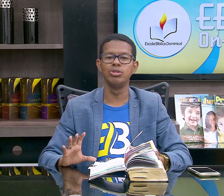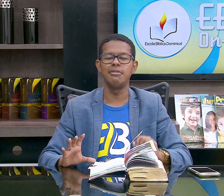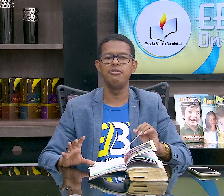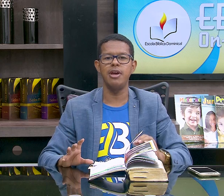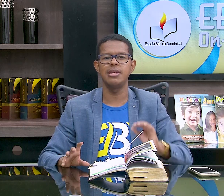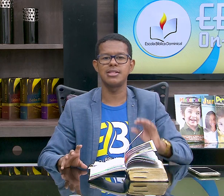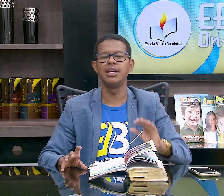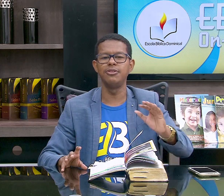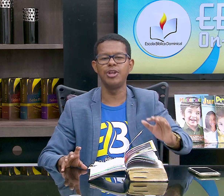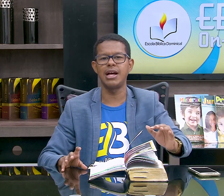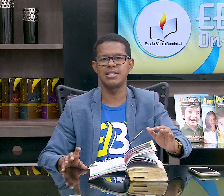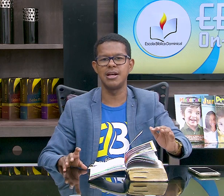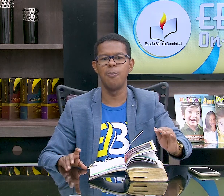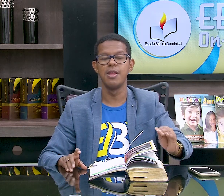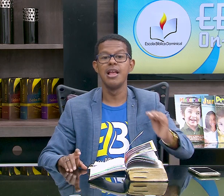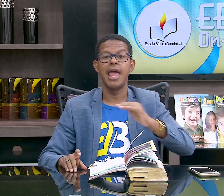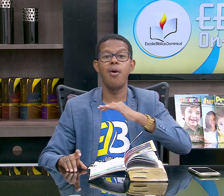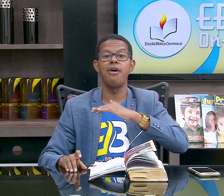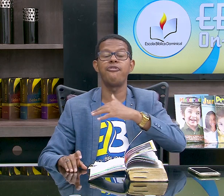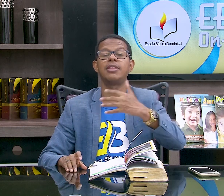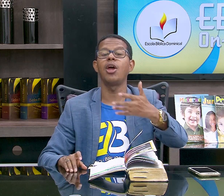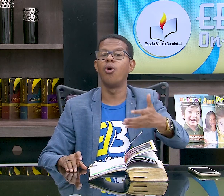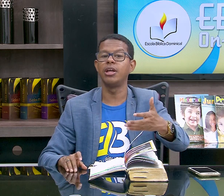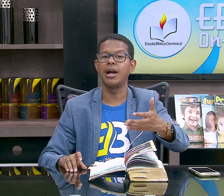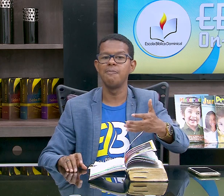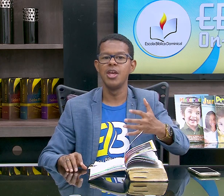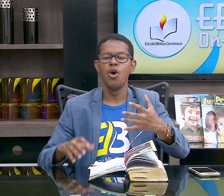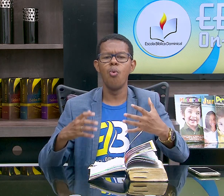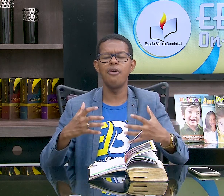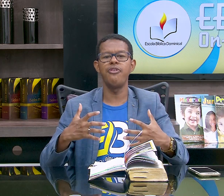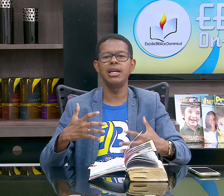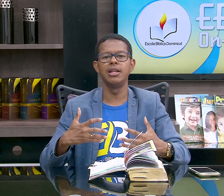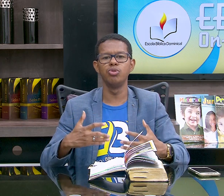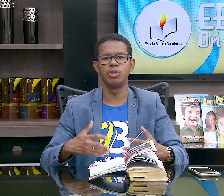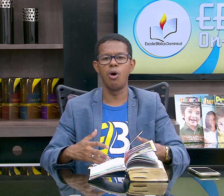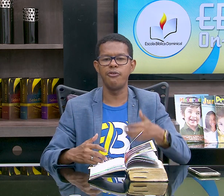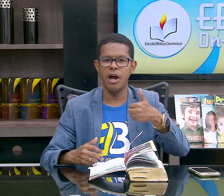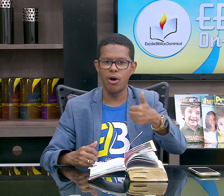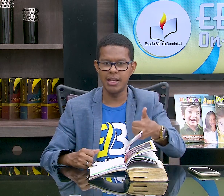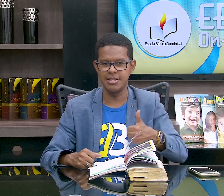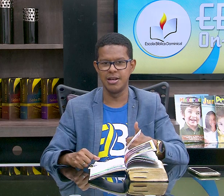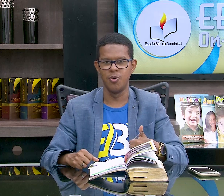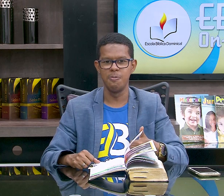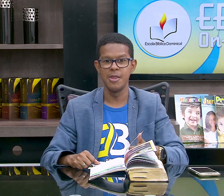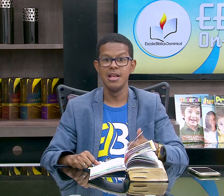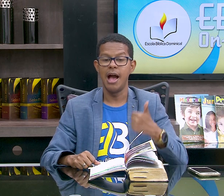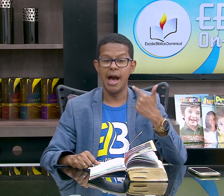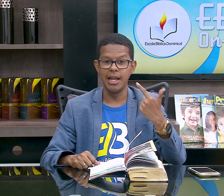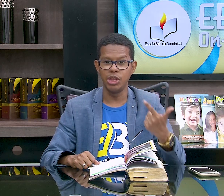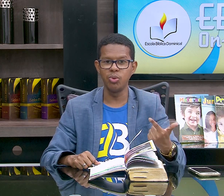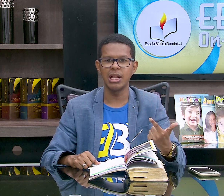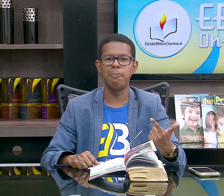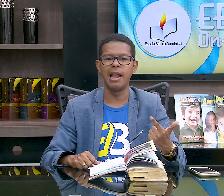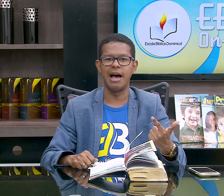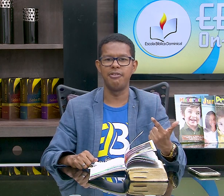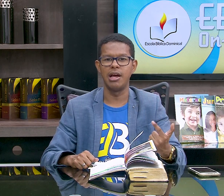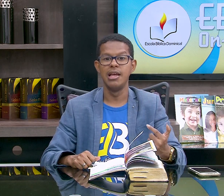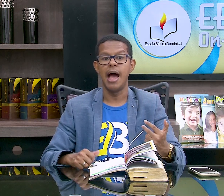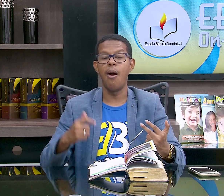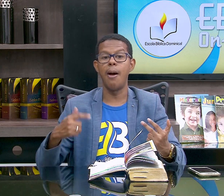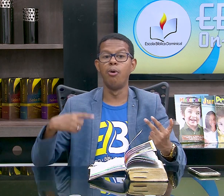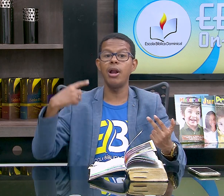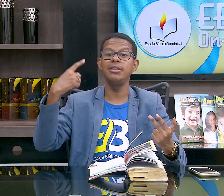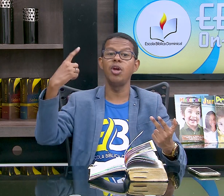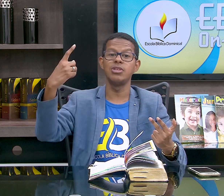que não nos conduz a viver em Santificação é uma fé teórica café que não nos move a oração a leitura da palavra